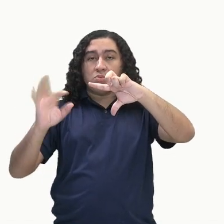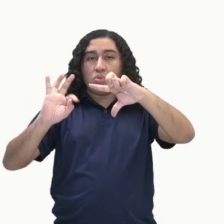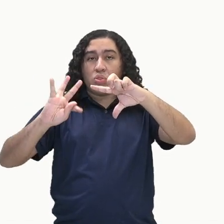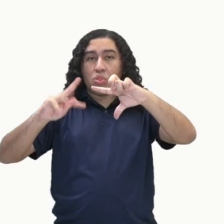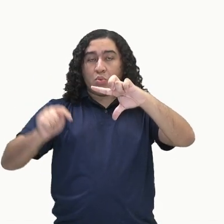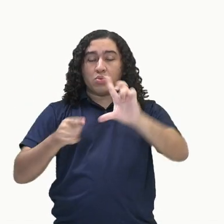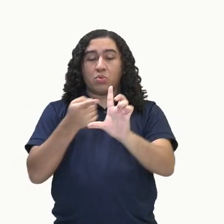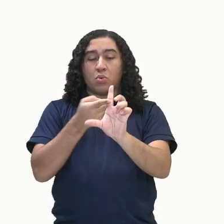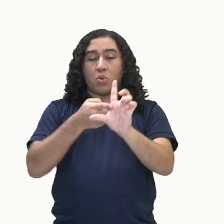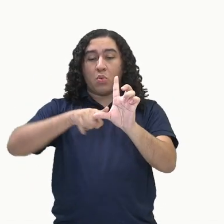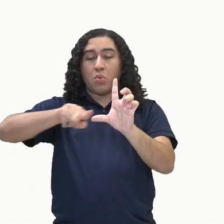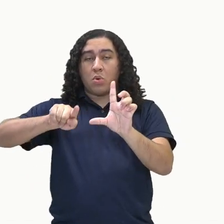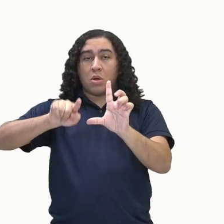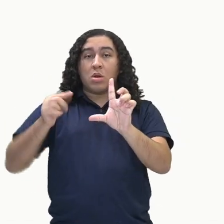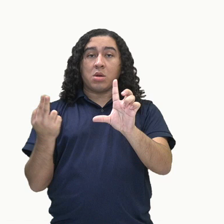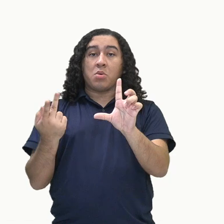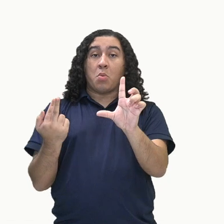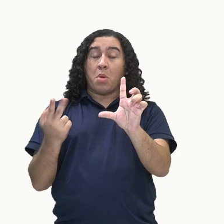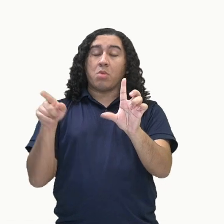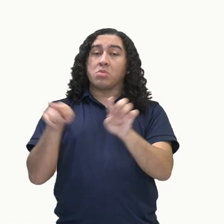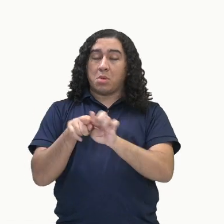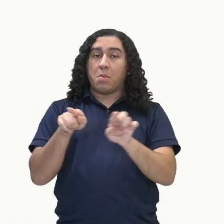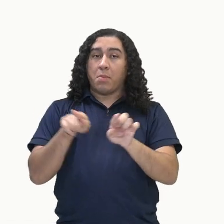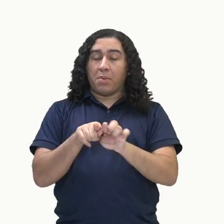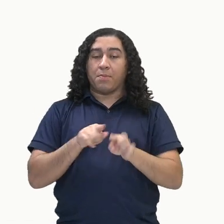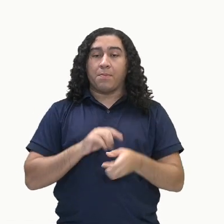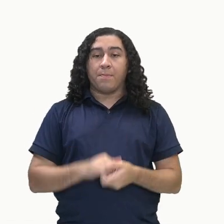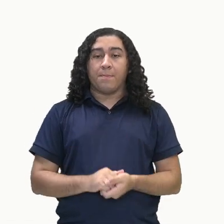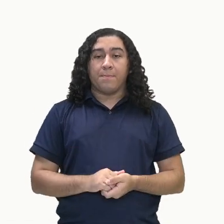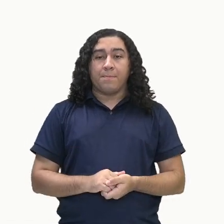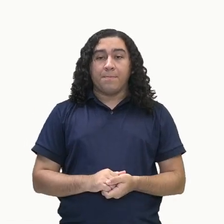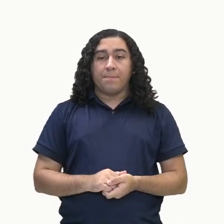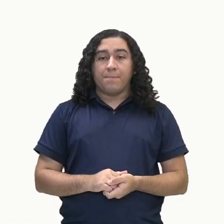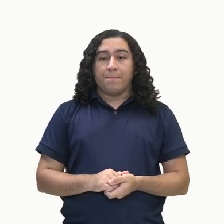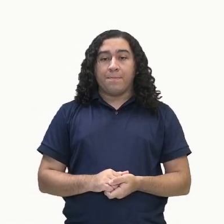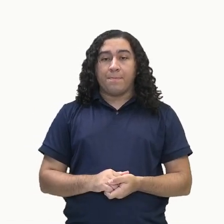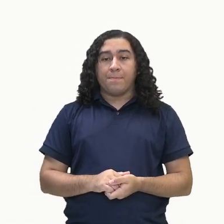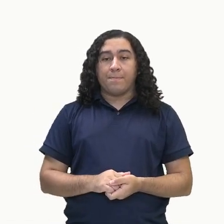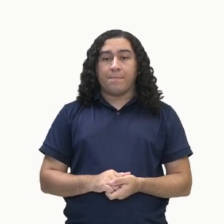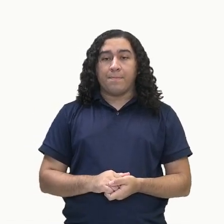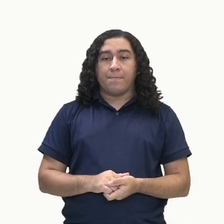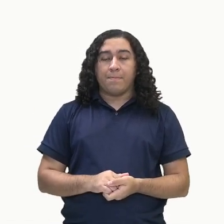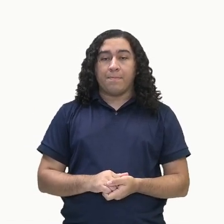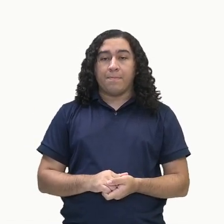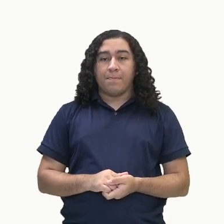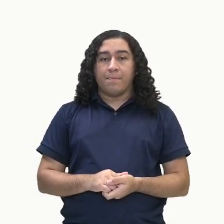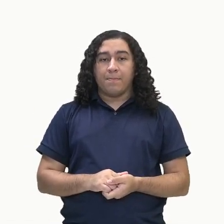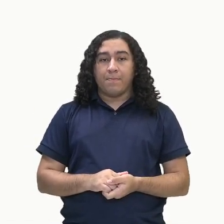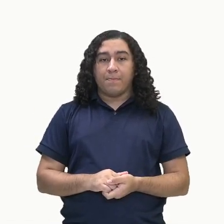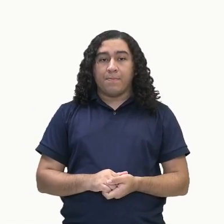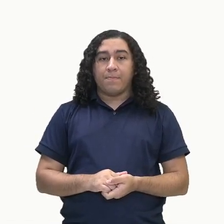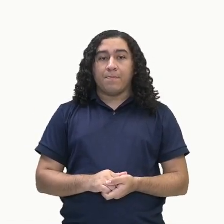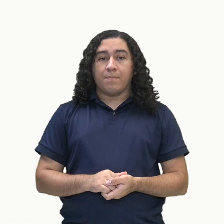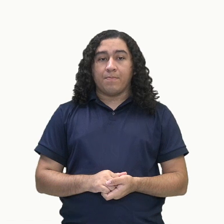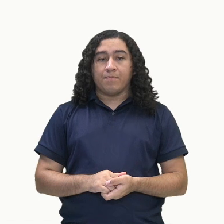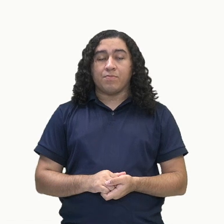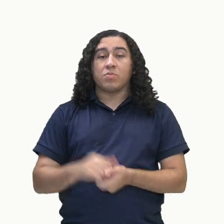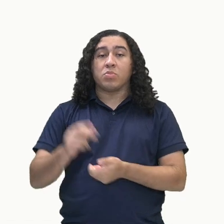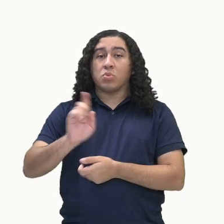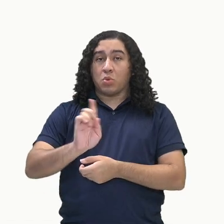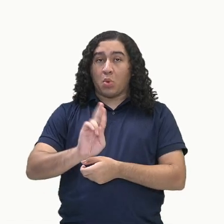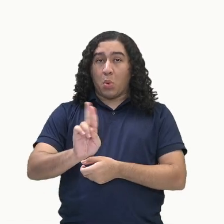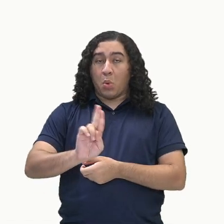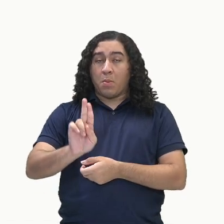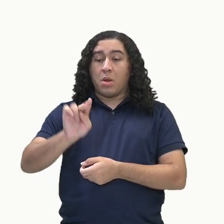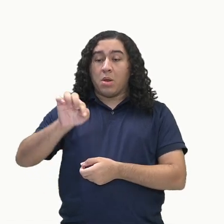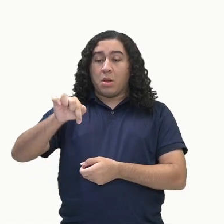ângulos iguais. Né? Todos os seus lados e seus ângulos possuem a mesma medida. É o nosso